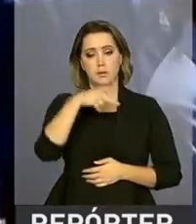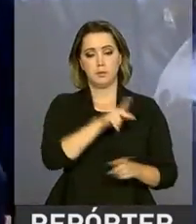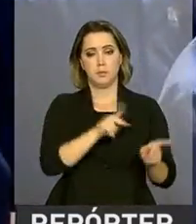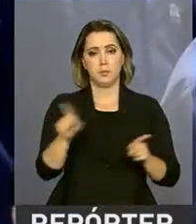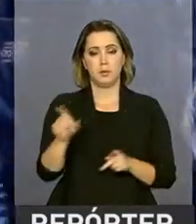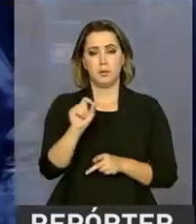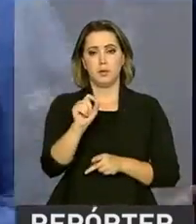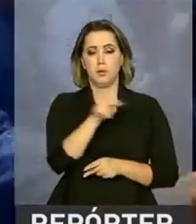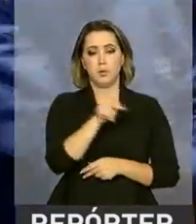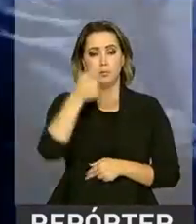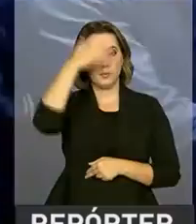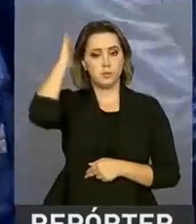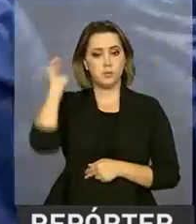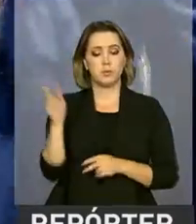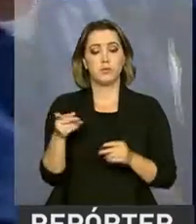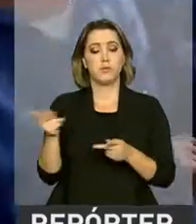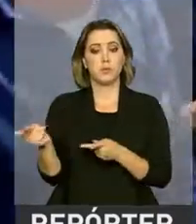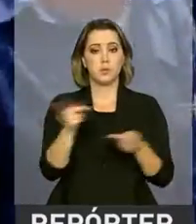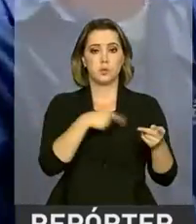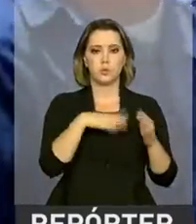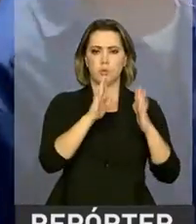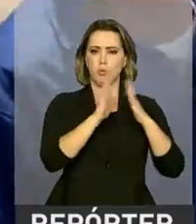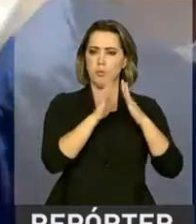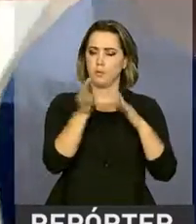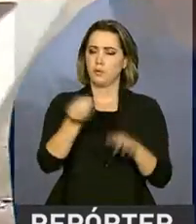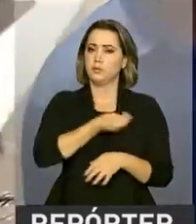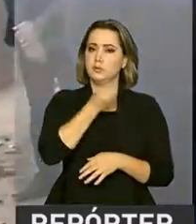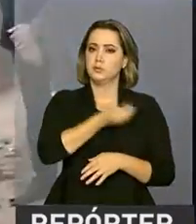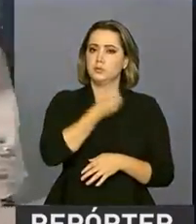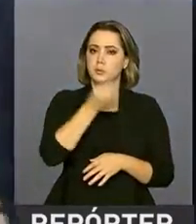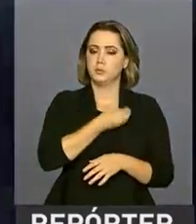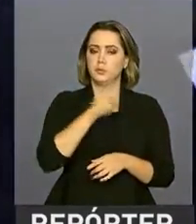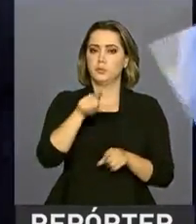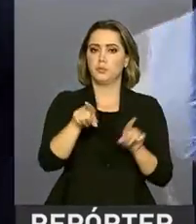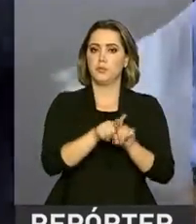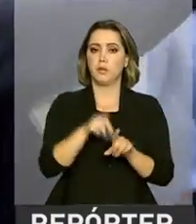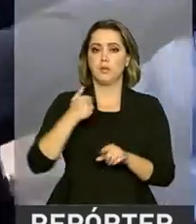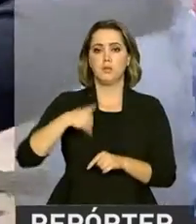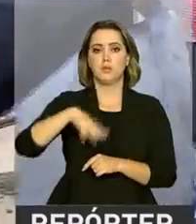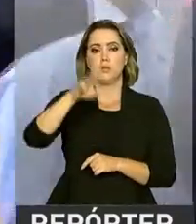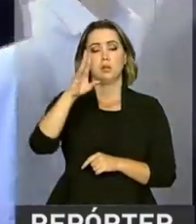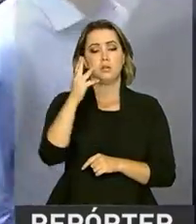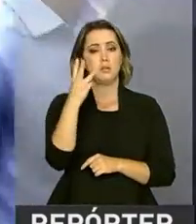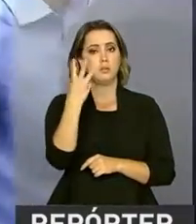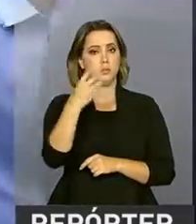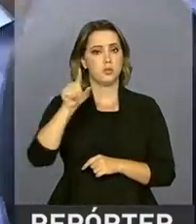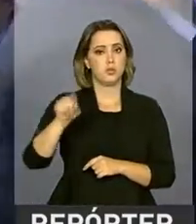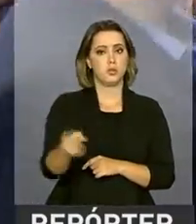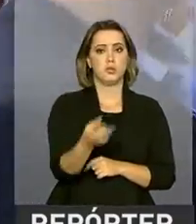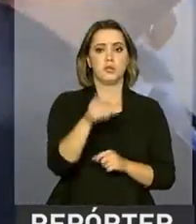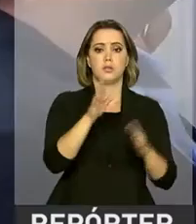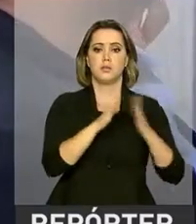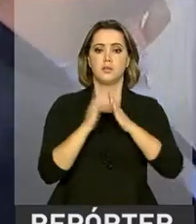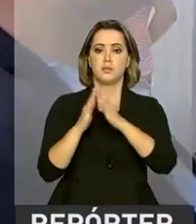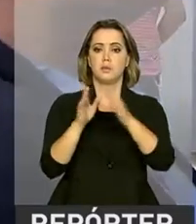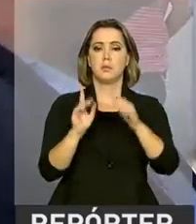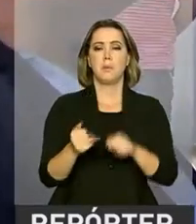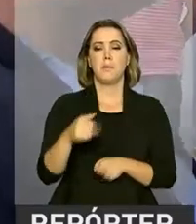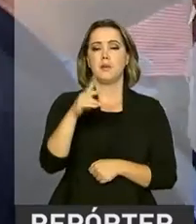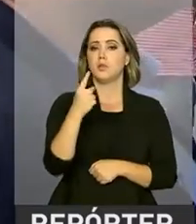alunos do campus conjunto habitacional do programa minha casa minha vida que conta com mais de 3 mil casas e mais de mil apartamentos